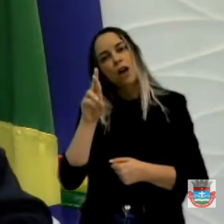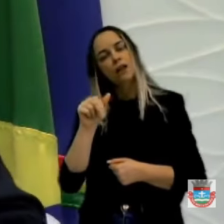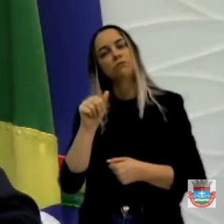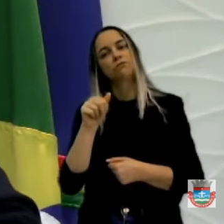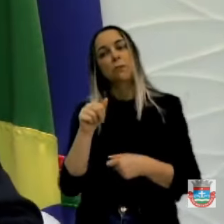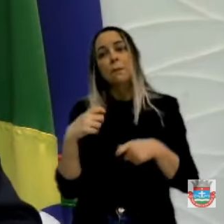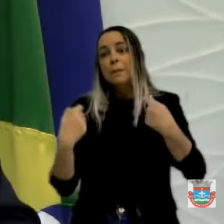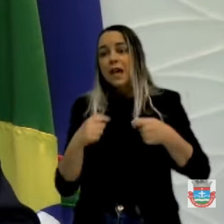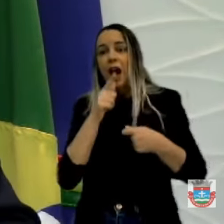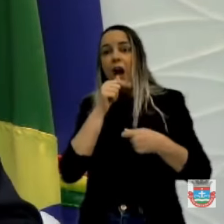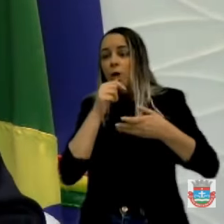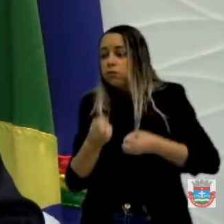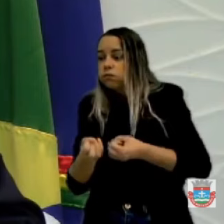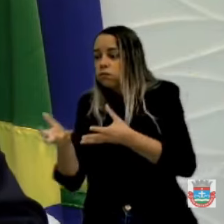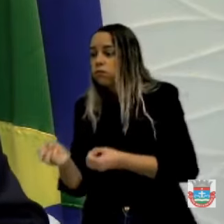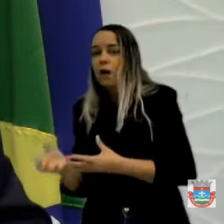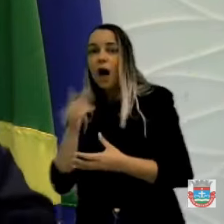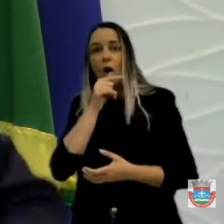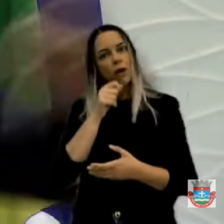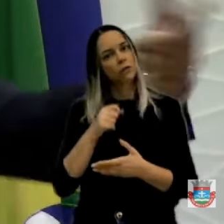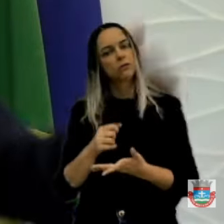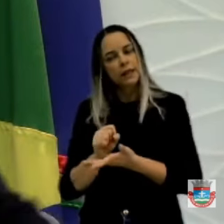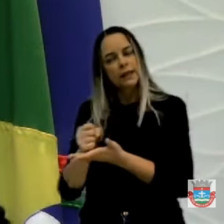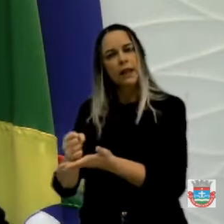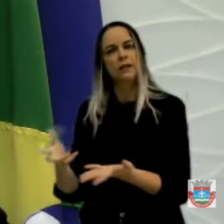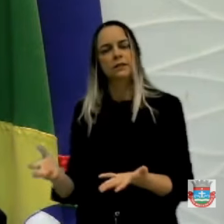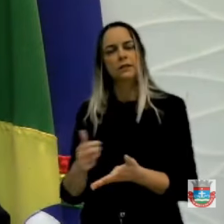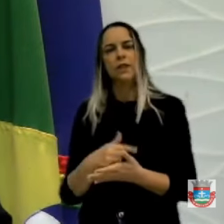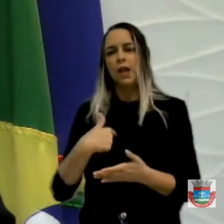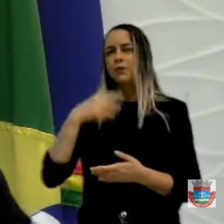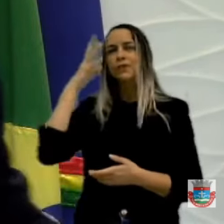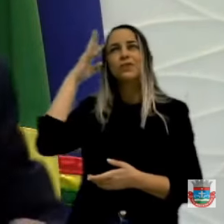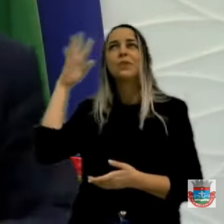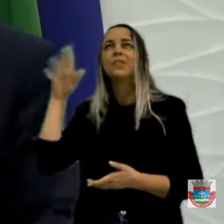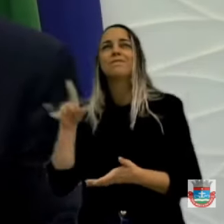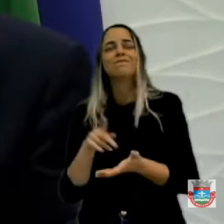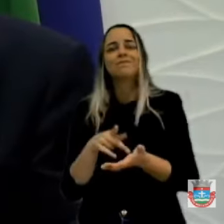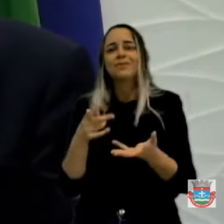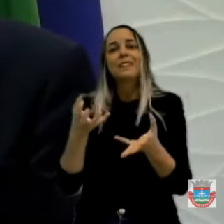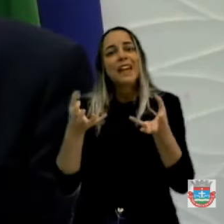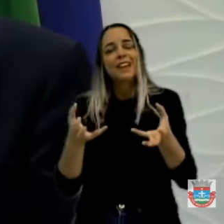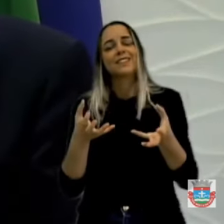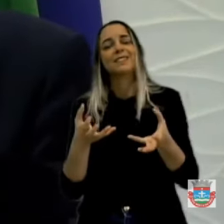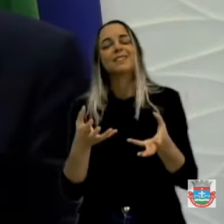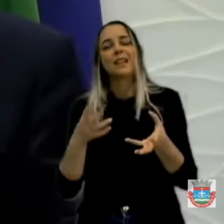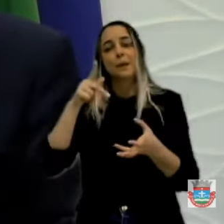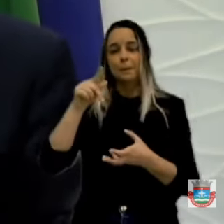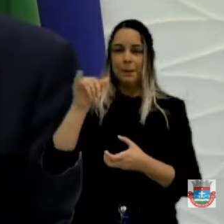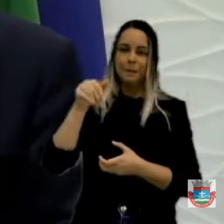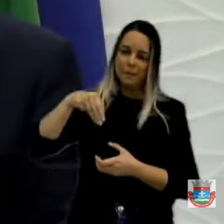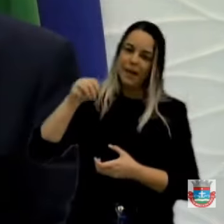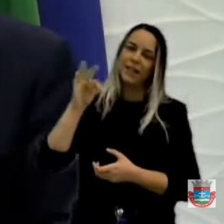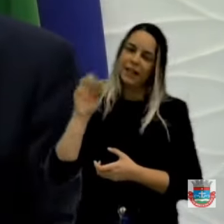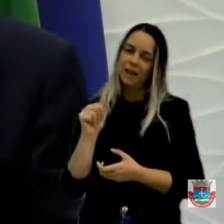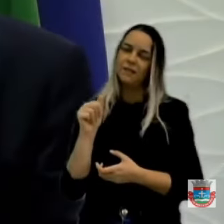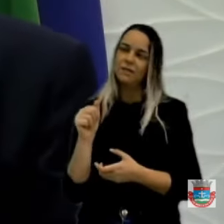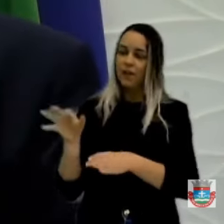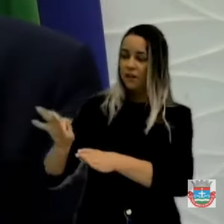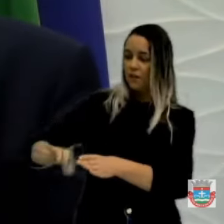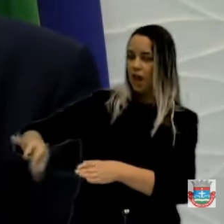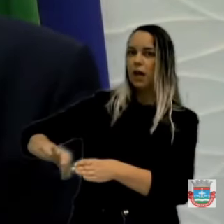levar água para o povoado da Pimenta, que também é o meu sonho, Pezinho, de levar água para a Pimenta. E dali da vila para lá está